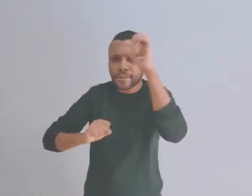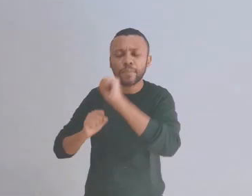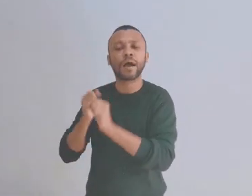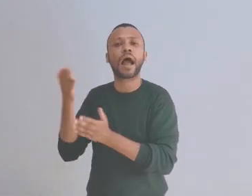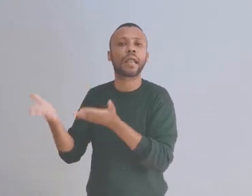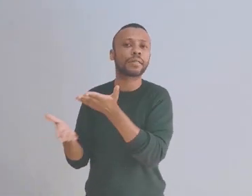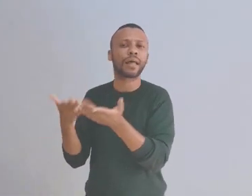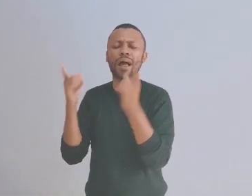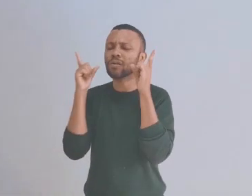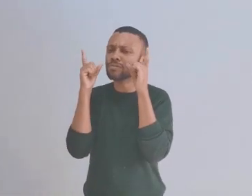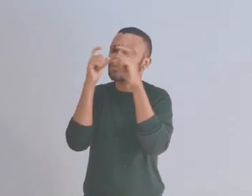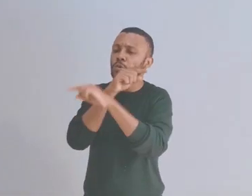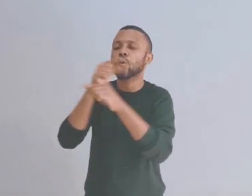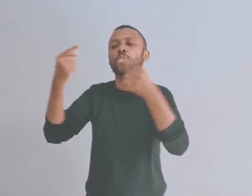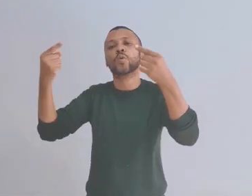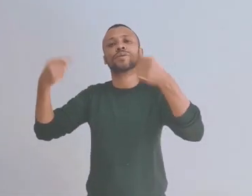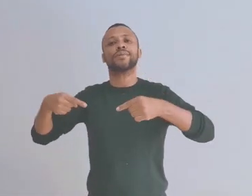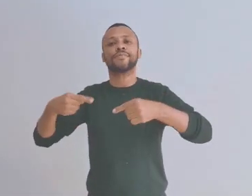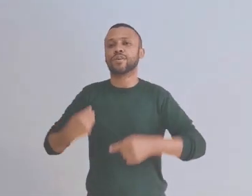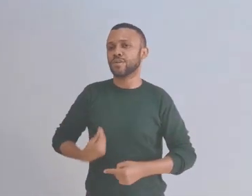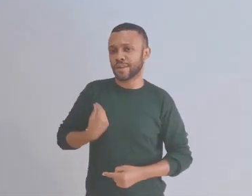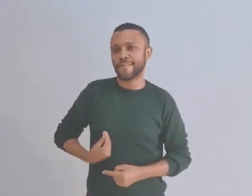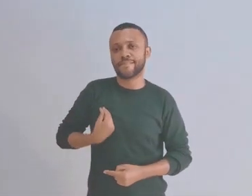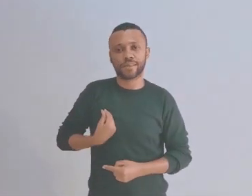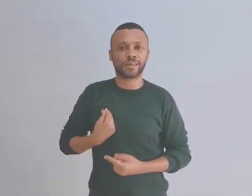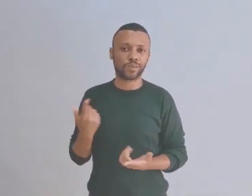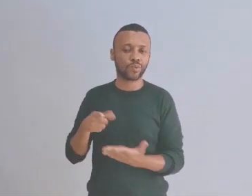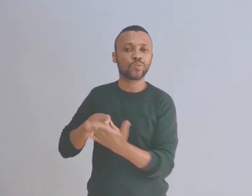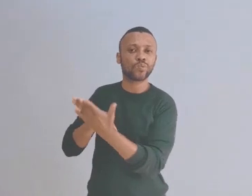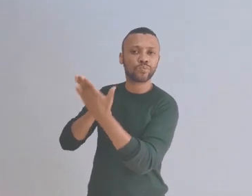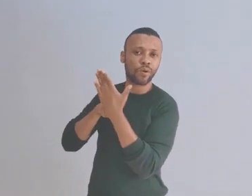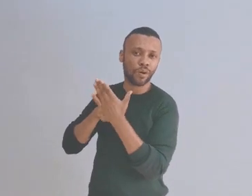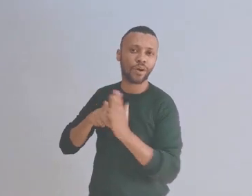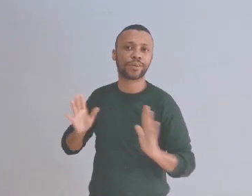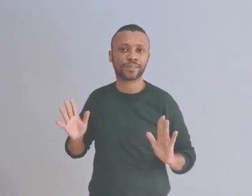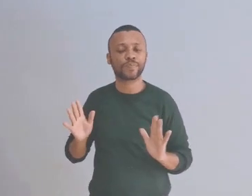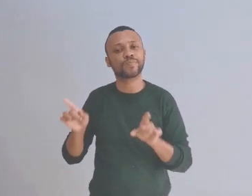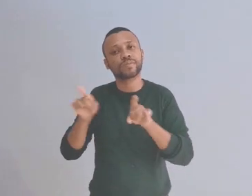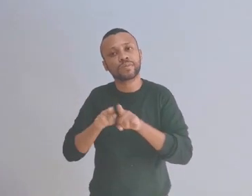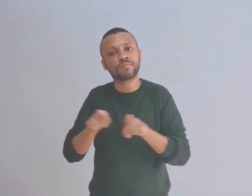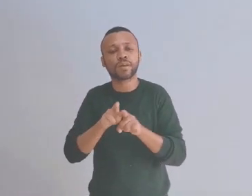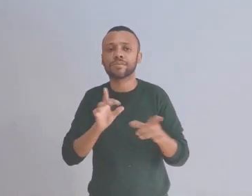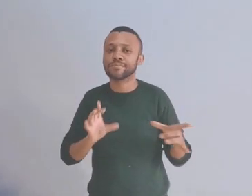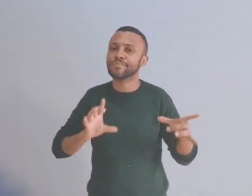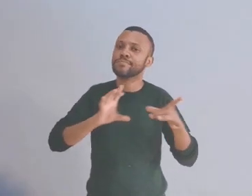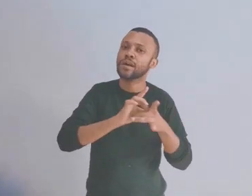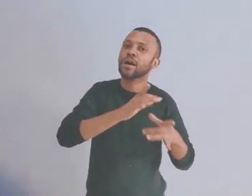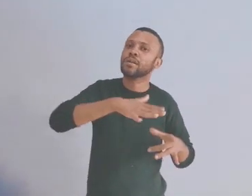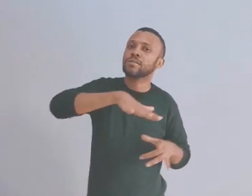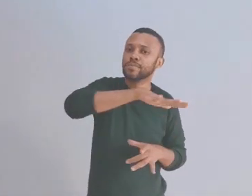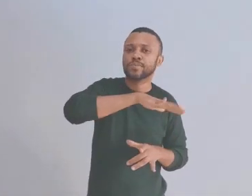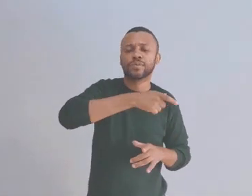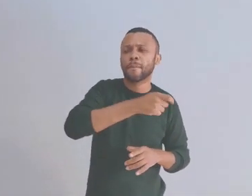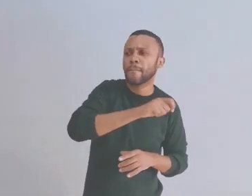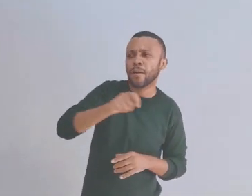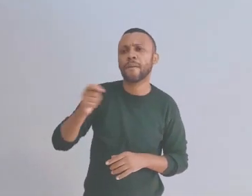as dificuldades, com os desafios que a vida nos bota. Sim. Porque tô até por parte do badminton um pouco. E também, numa